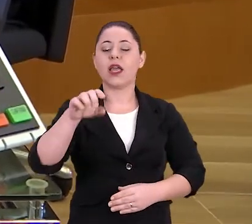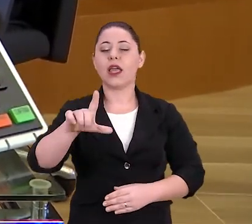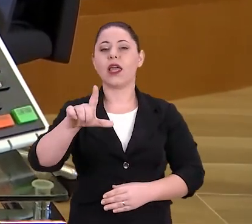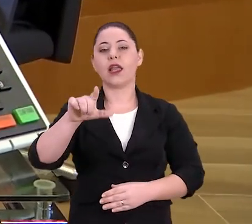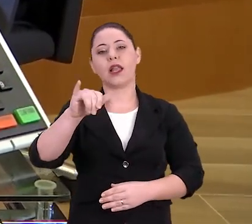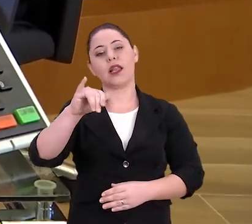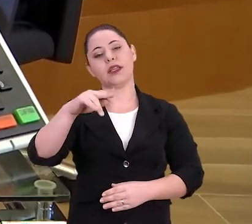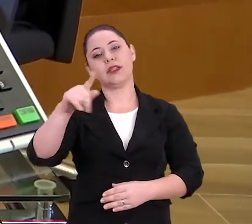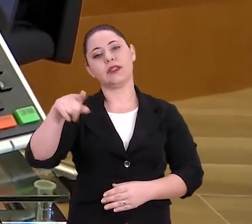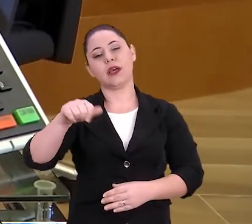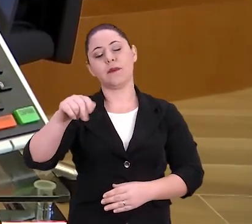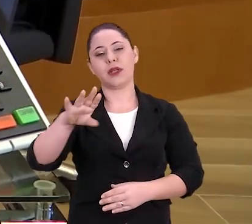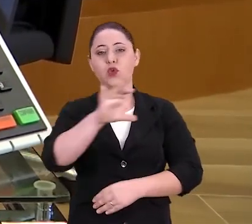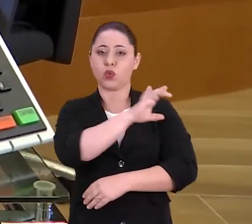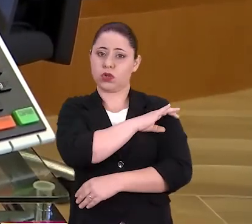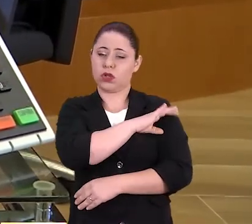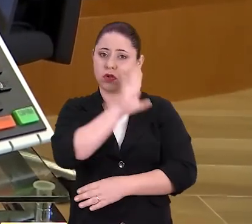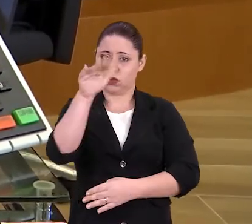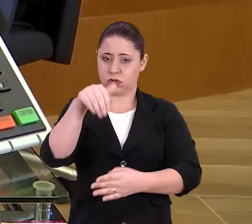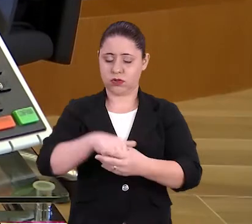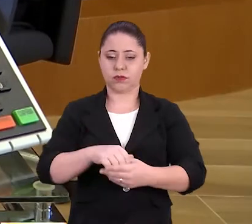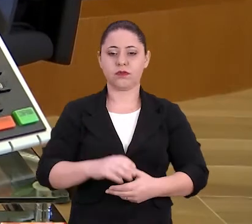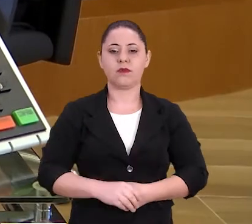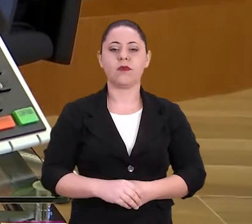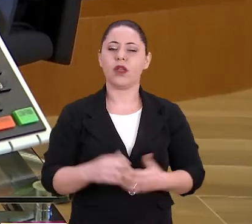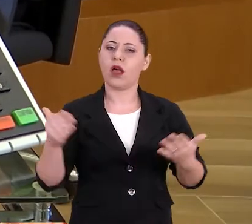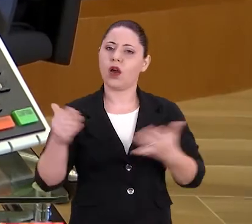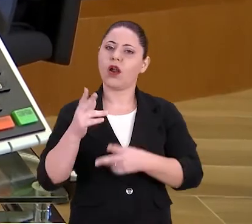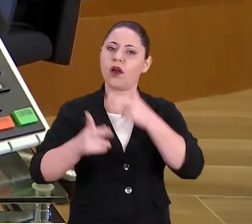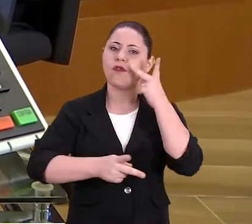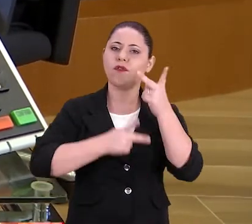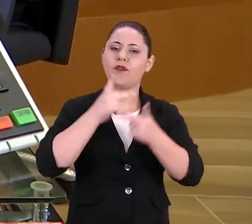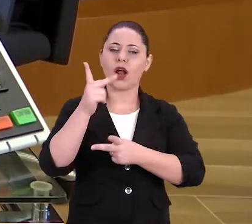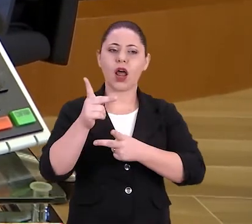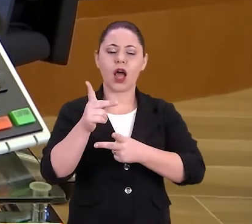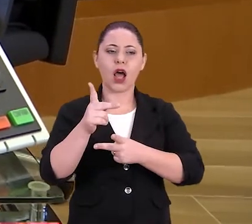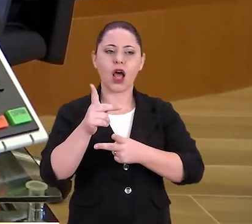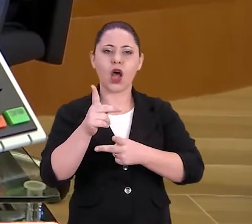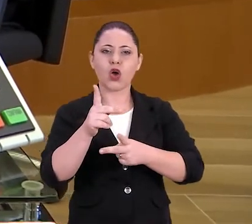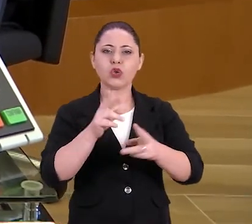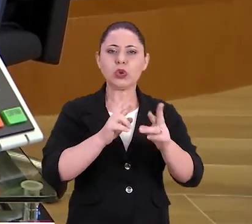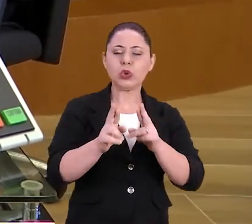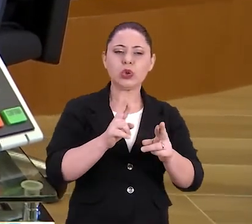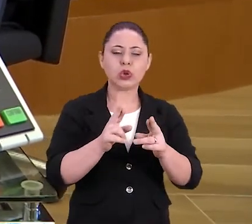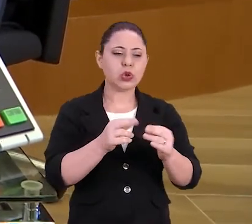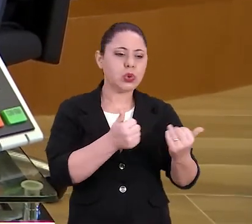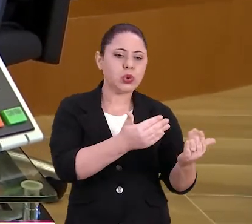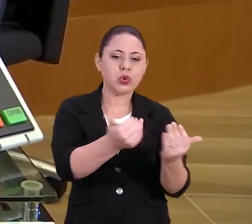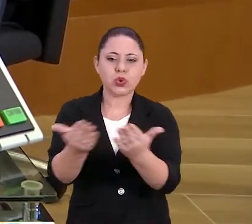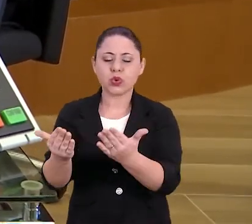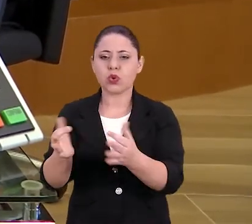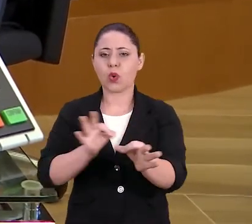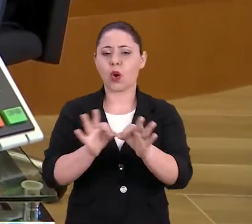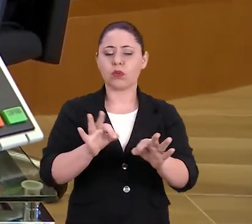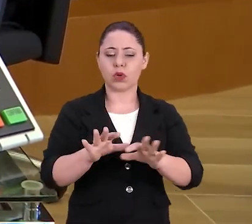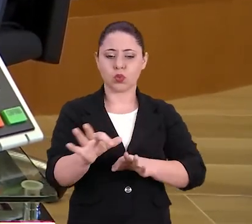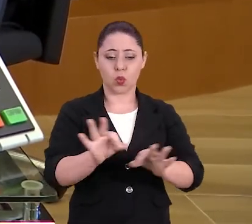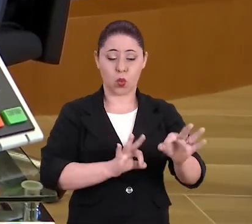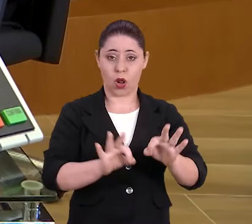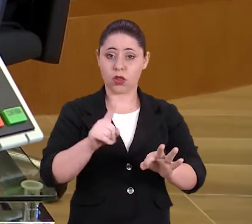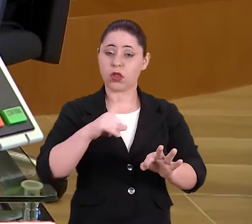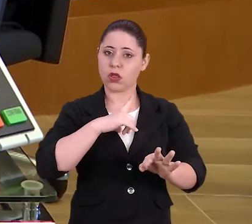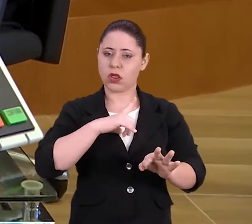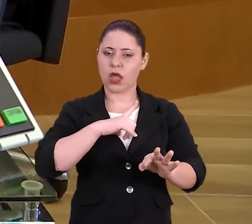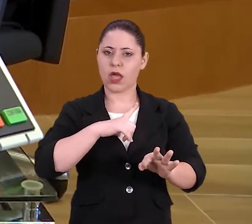Elizabeth Insalhaud, que é coordenadora de eleições. Elizabeth, vamos falar agora um pouco sobre a logística da distribuição das urnas. Existe